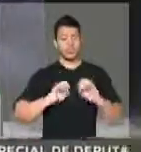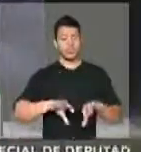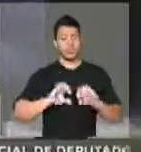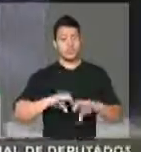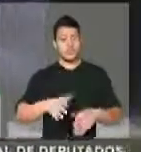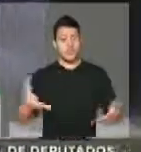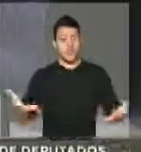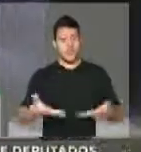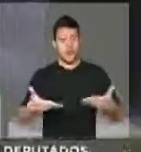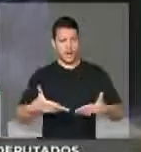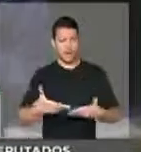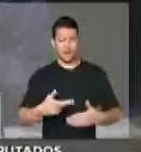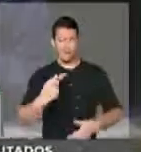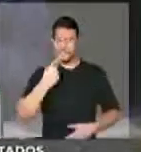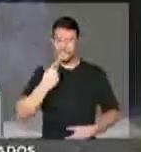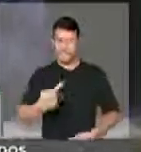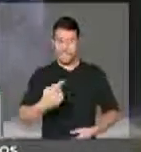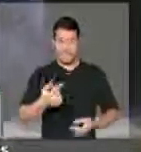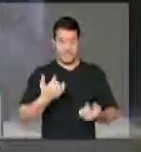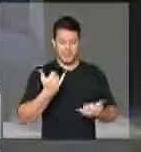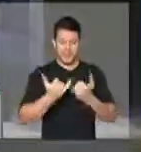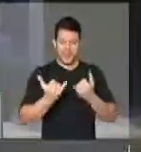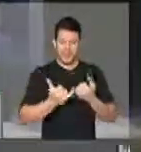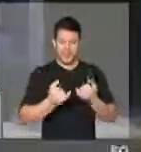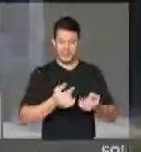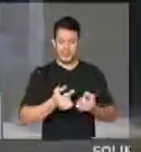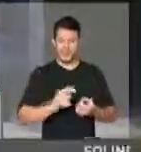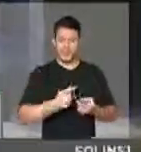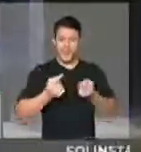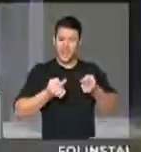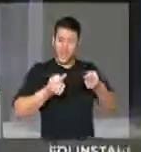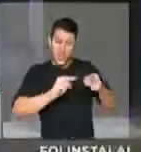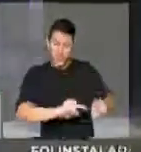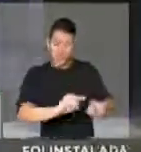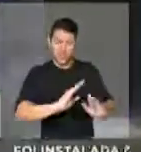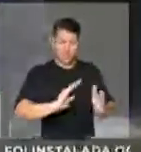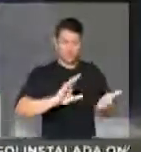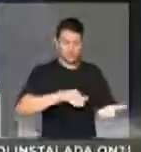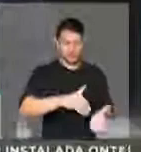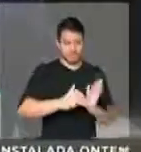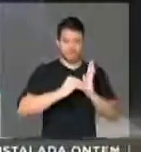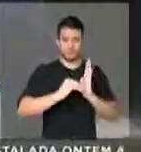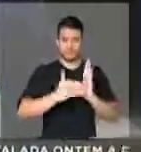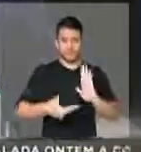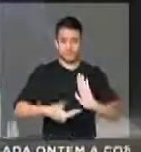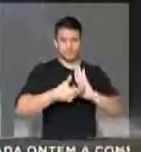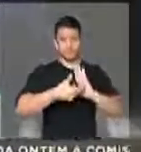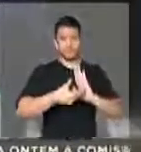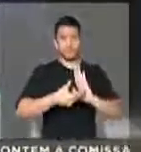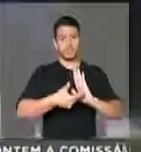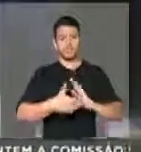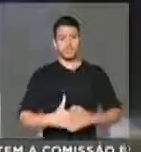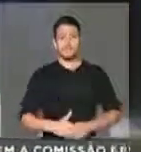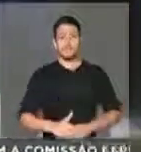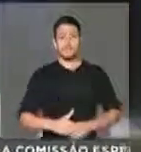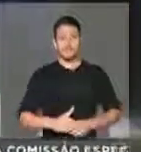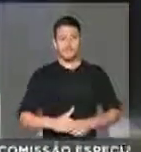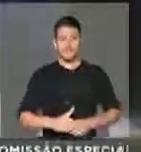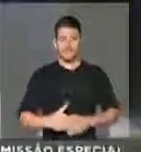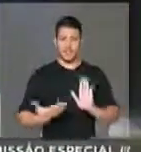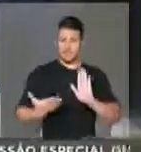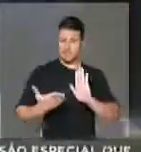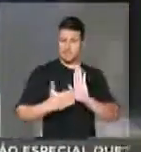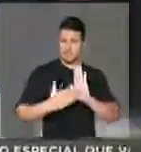novamente ofender esta casa, ofender a democracia, propondo medida